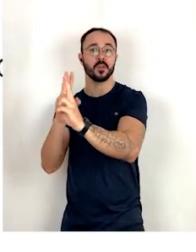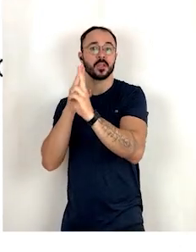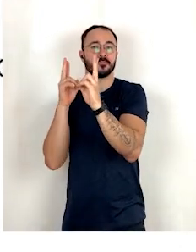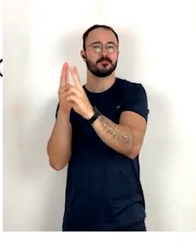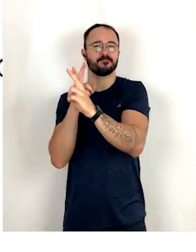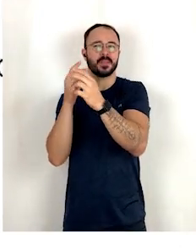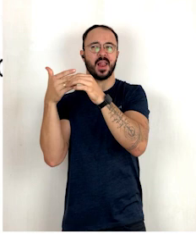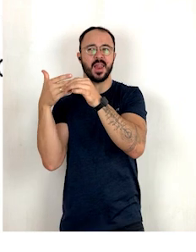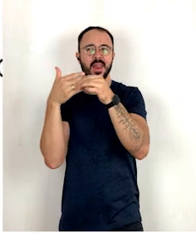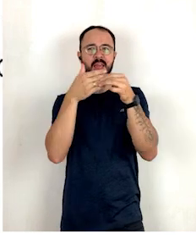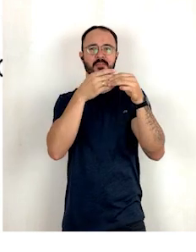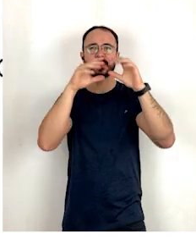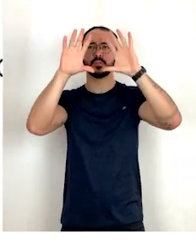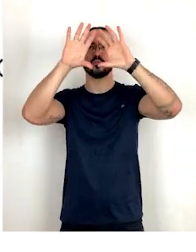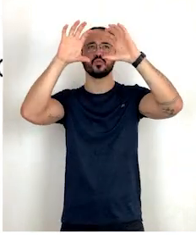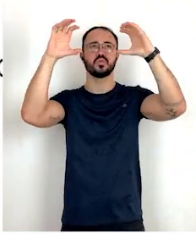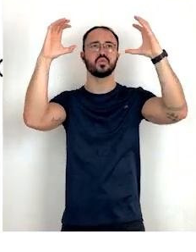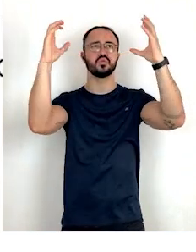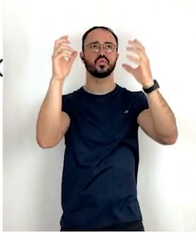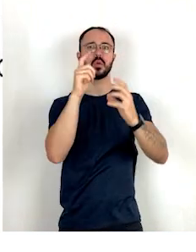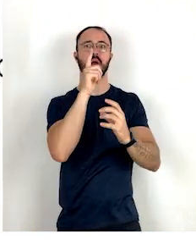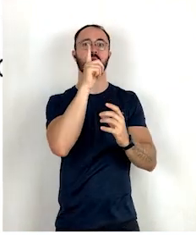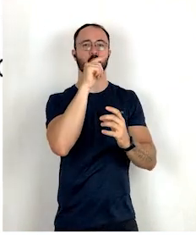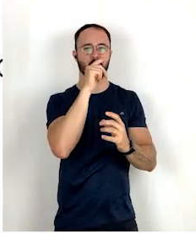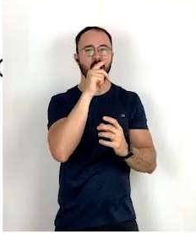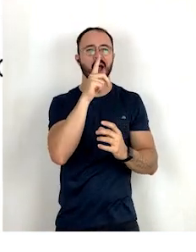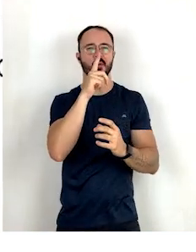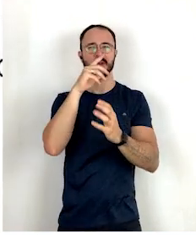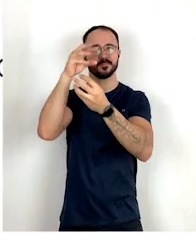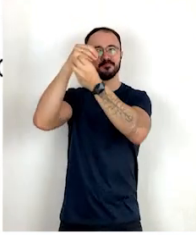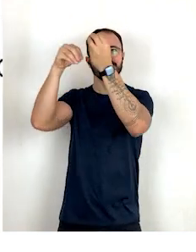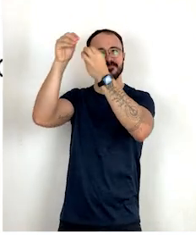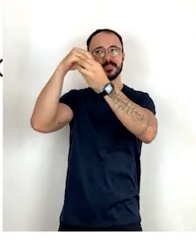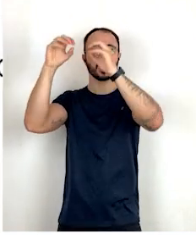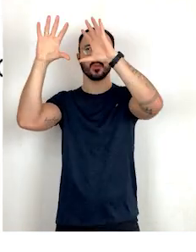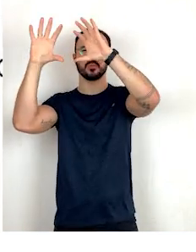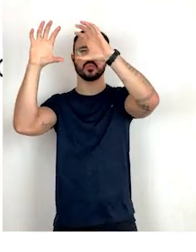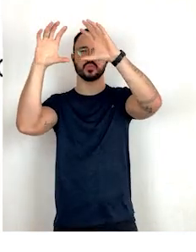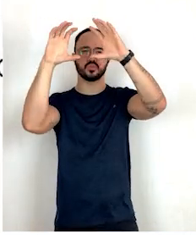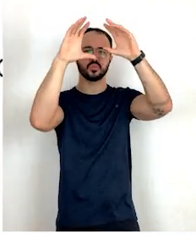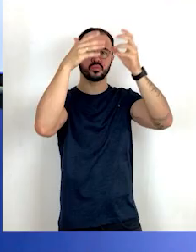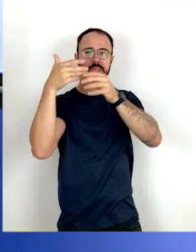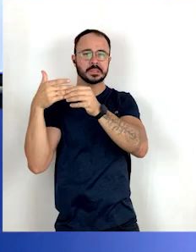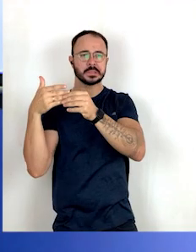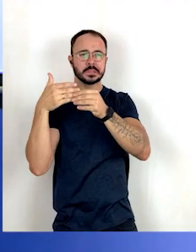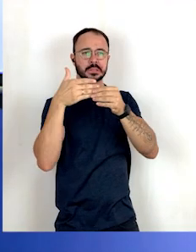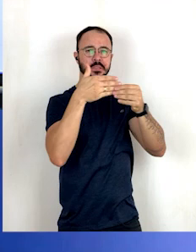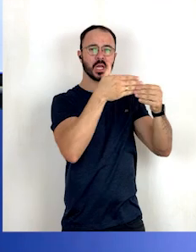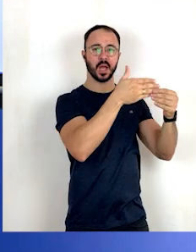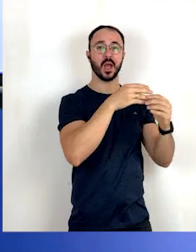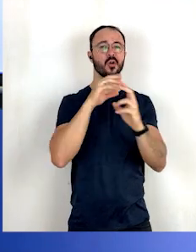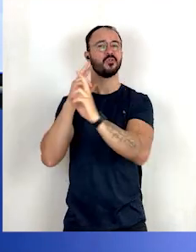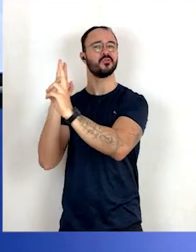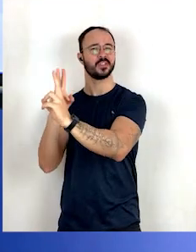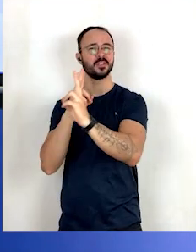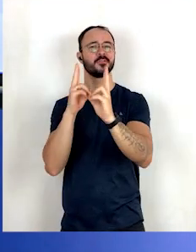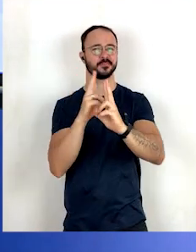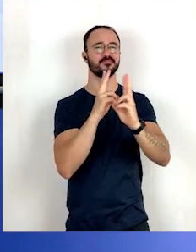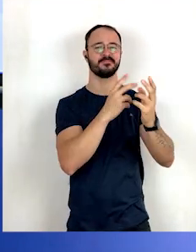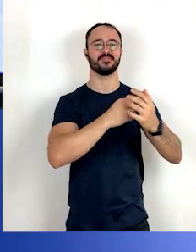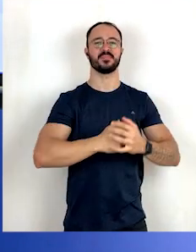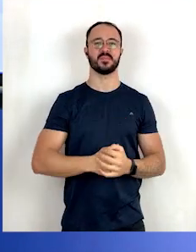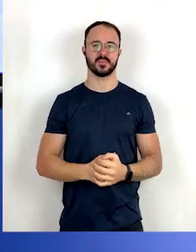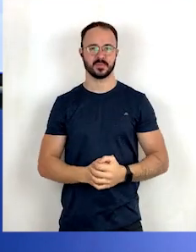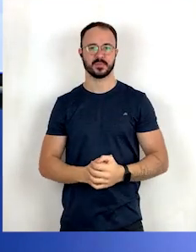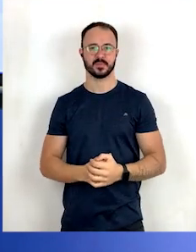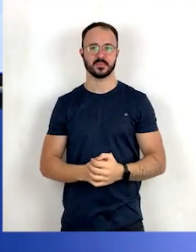áreas do planeta. Então, nós temos a formação de chuvas devido a essa umidade que é carregada através dos ventos.